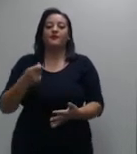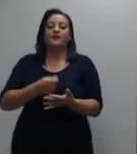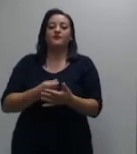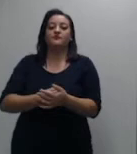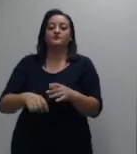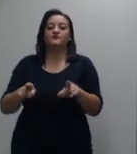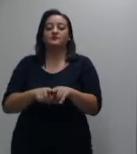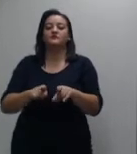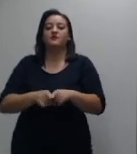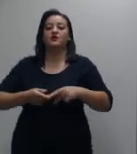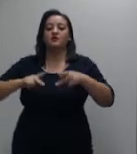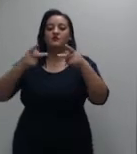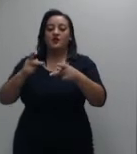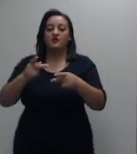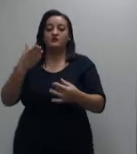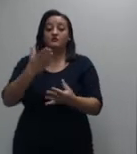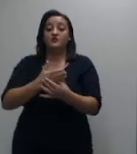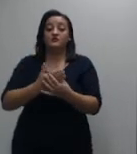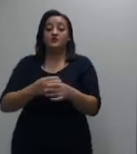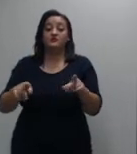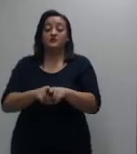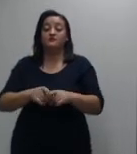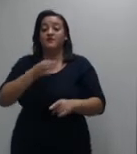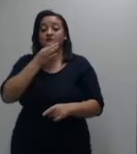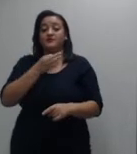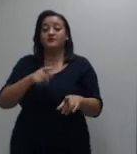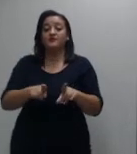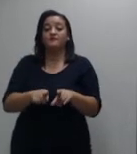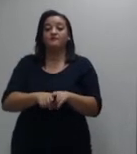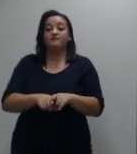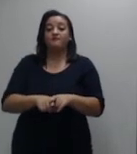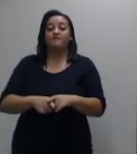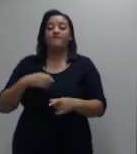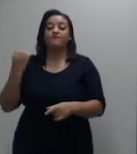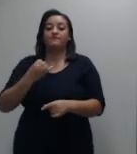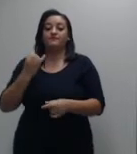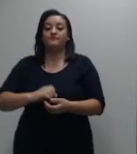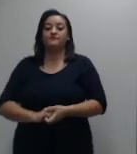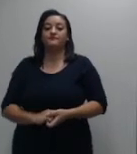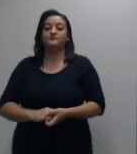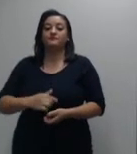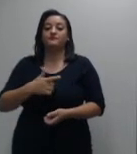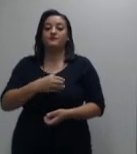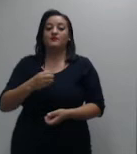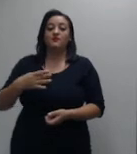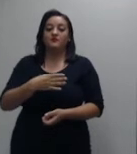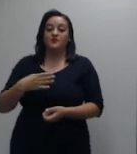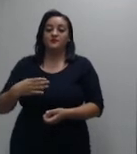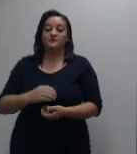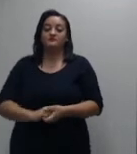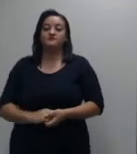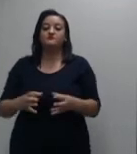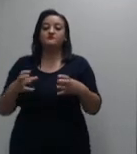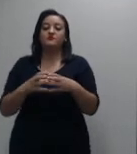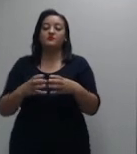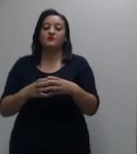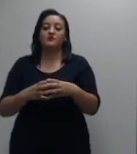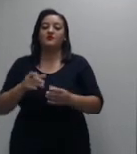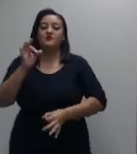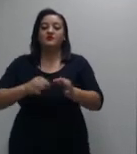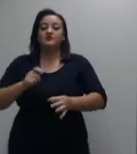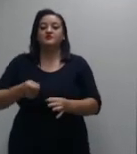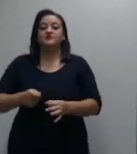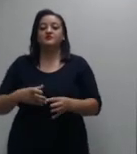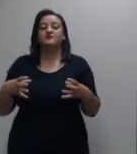ao valor das custas processuais ao vivo para todo o país onde a Bros B4 hões da comissão de juízo do Conselho